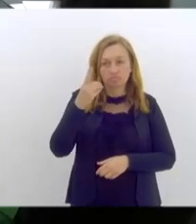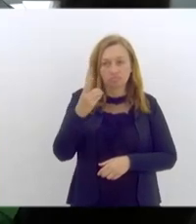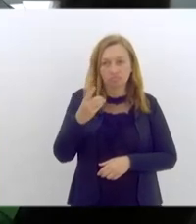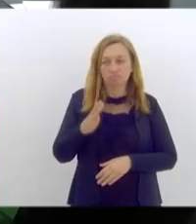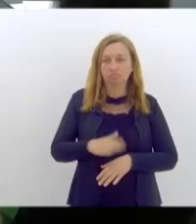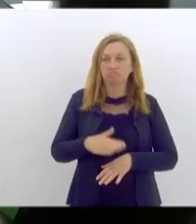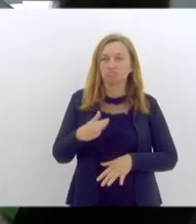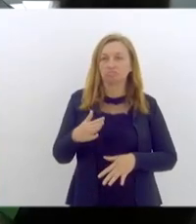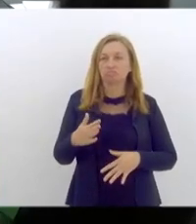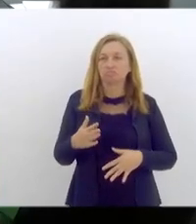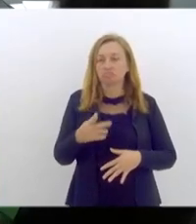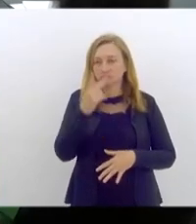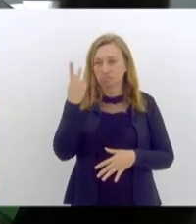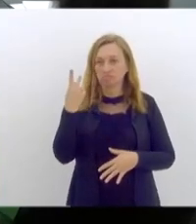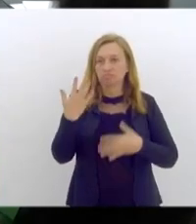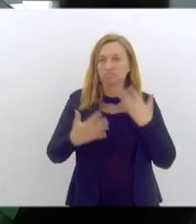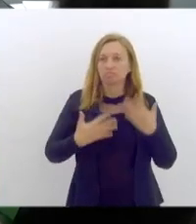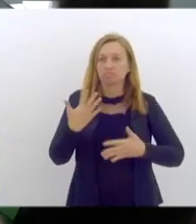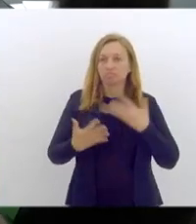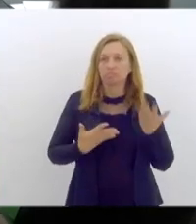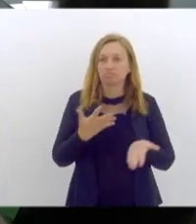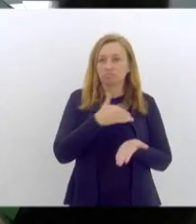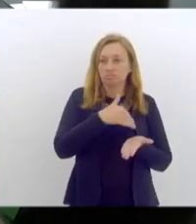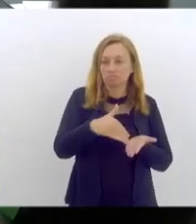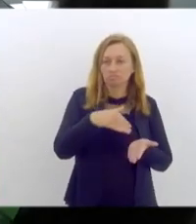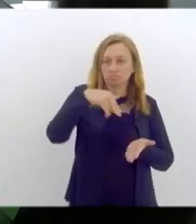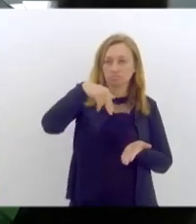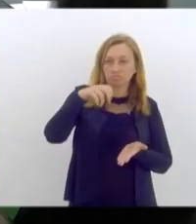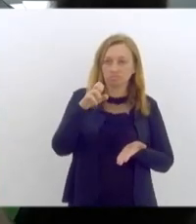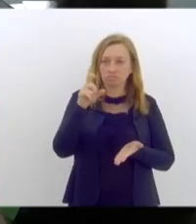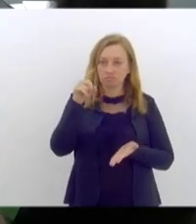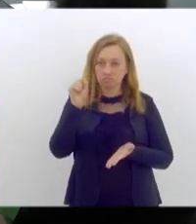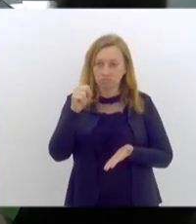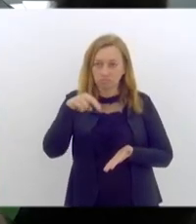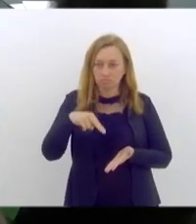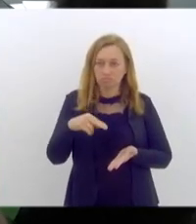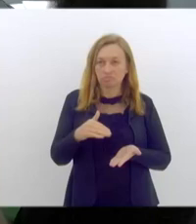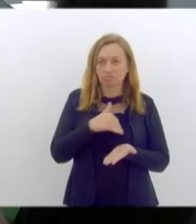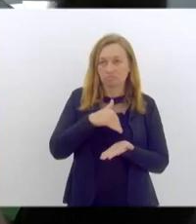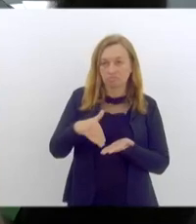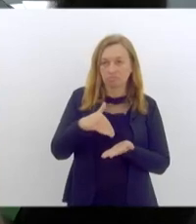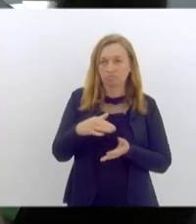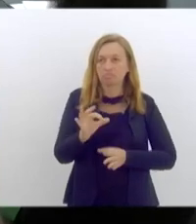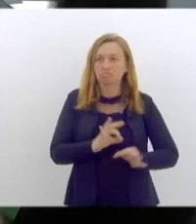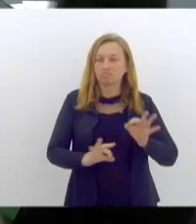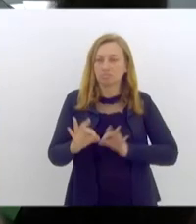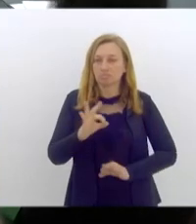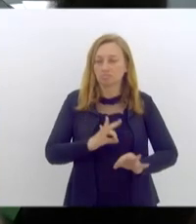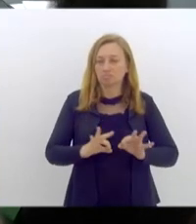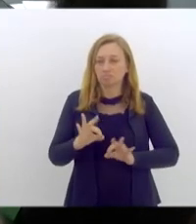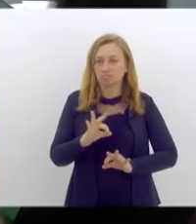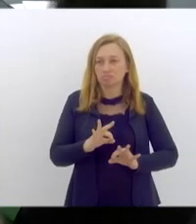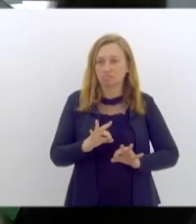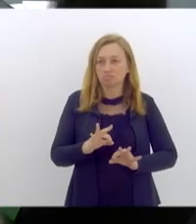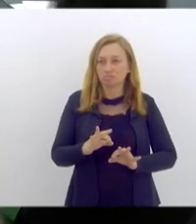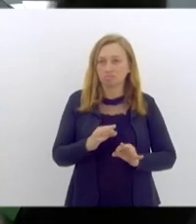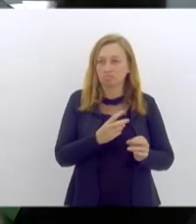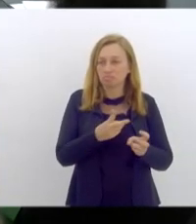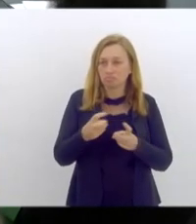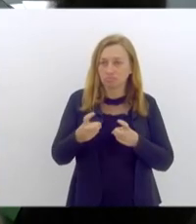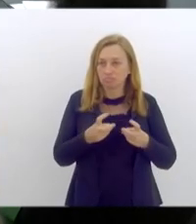com alegria que o secretário Nelson Rocha All Star na Secretaria de planejamento verificou